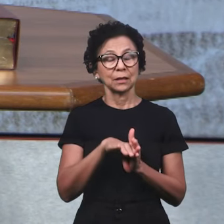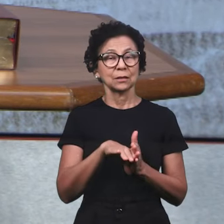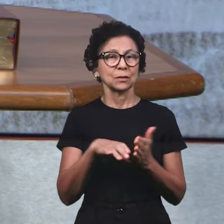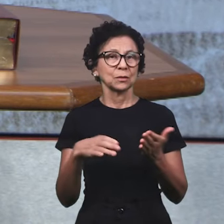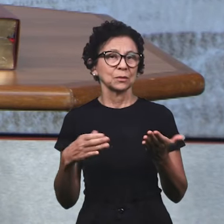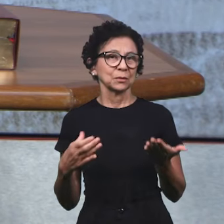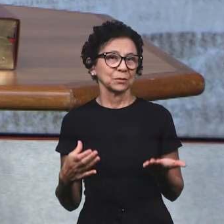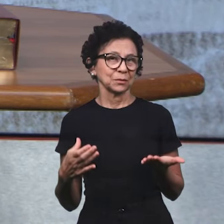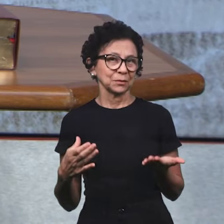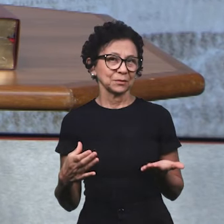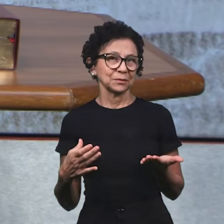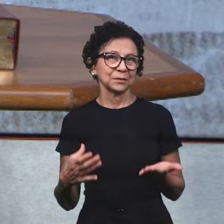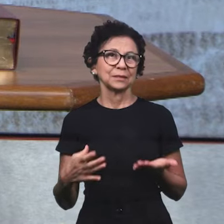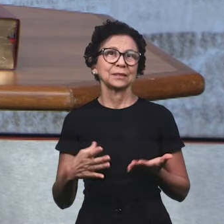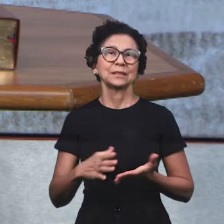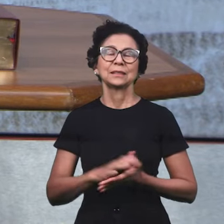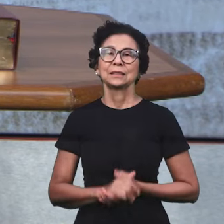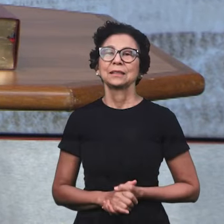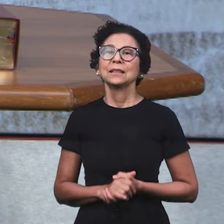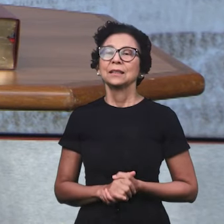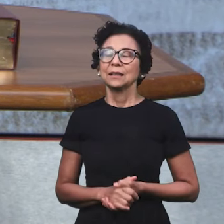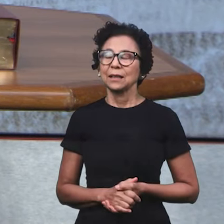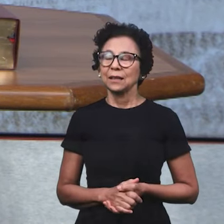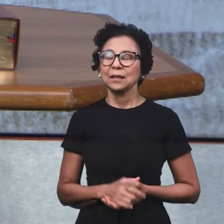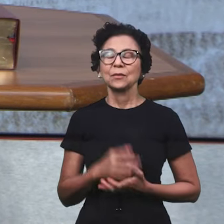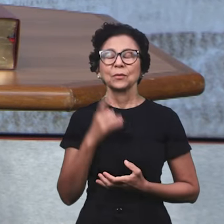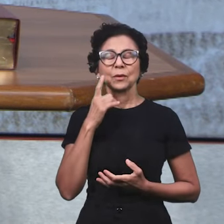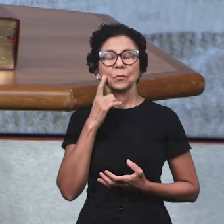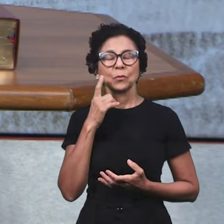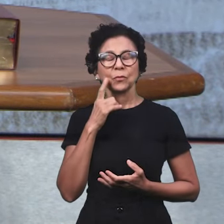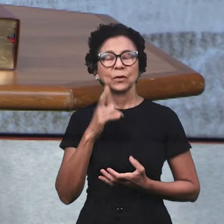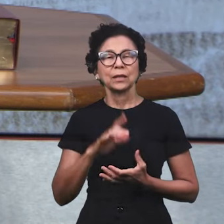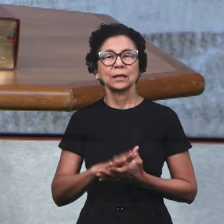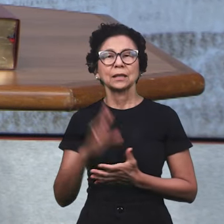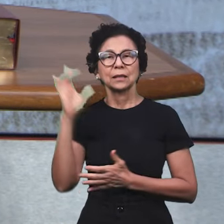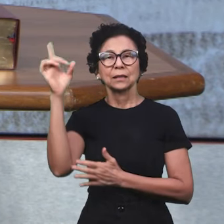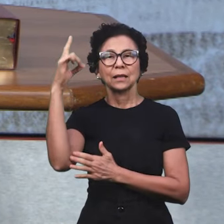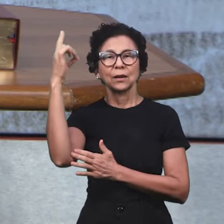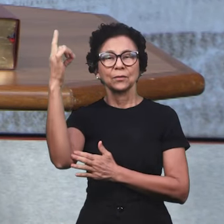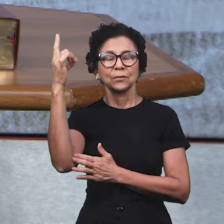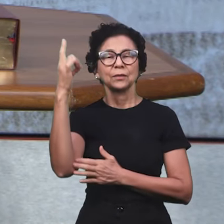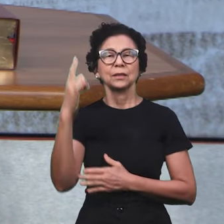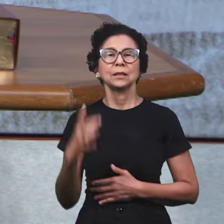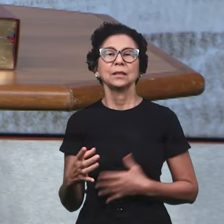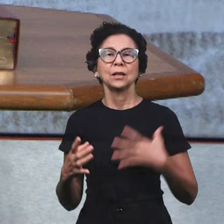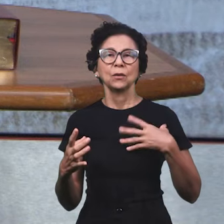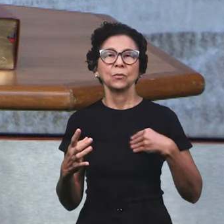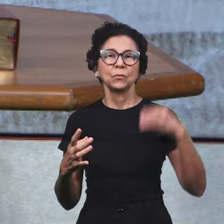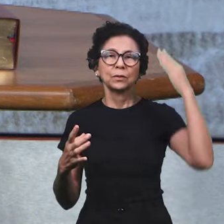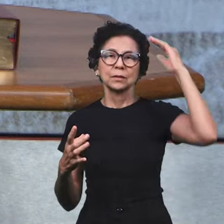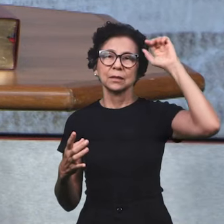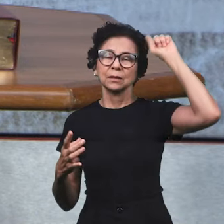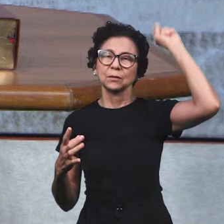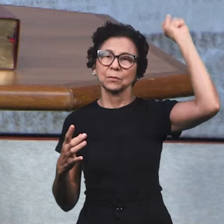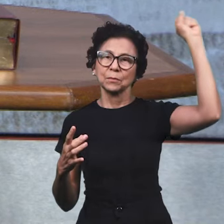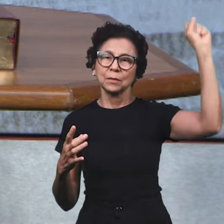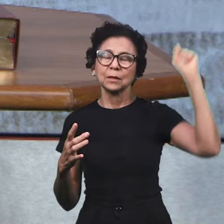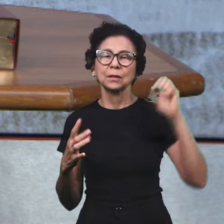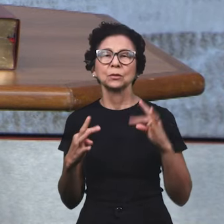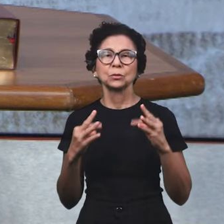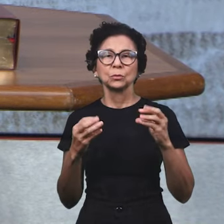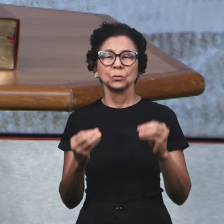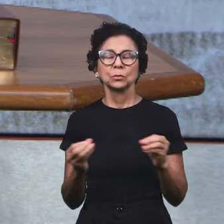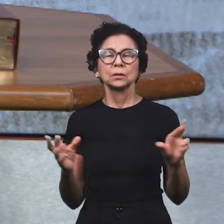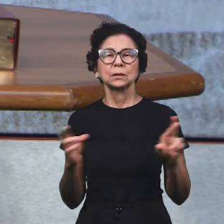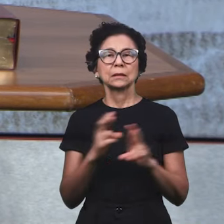Agora já o reinado de Salomão, filho de Davi, as crônicas escritas a respeito aqui do seu reinado. E